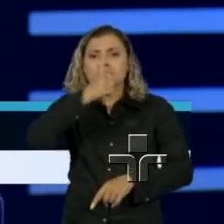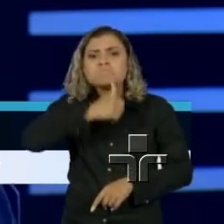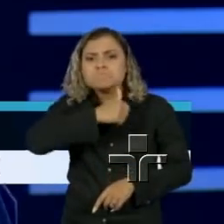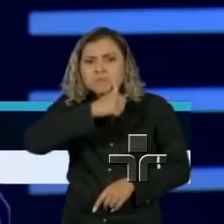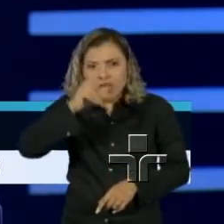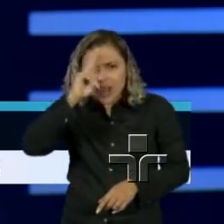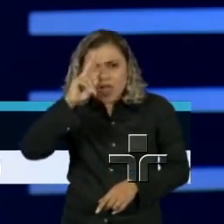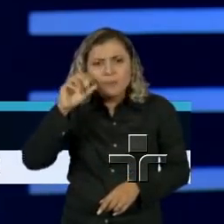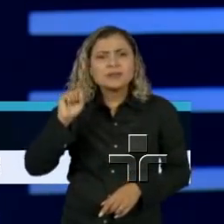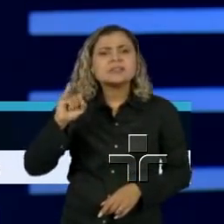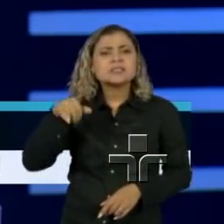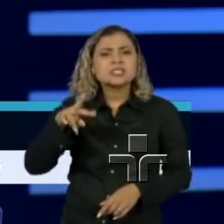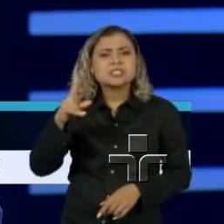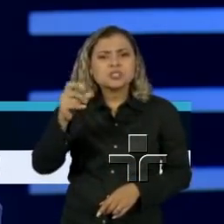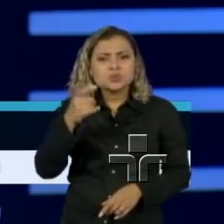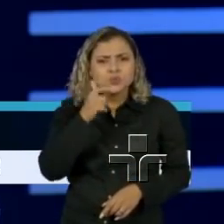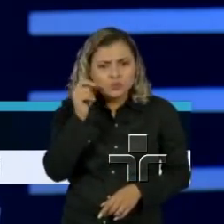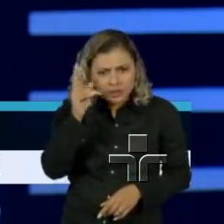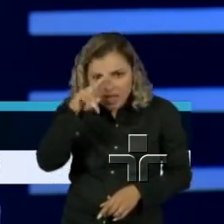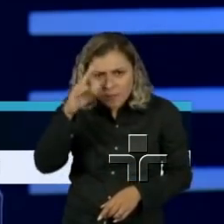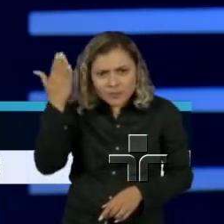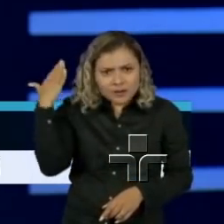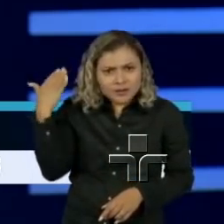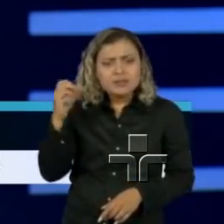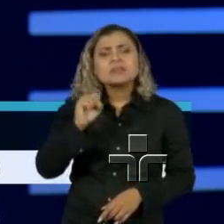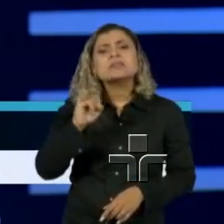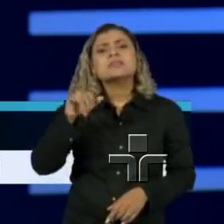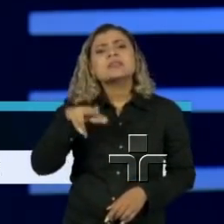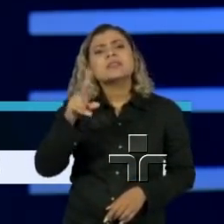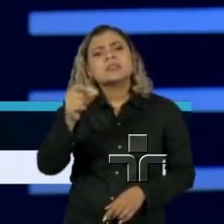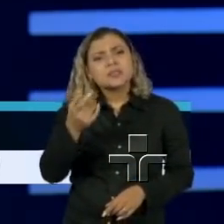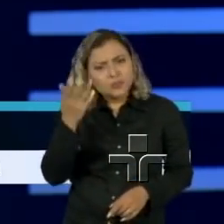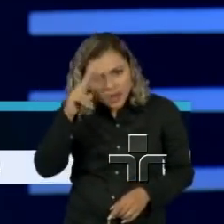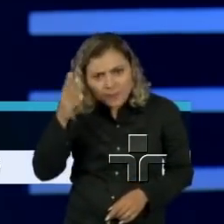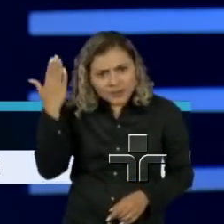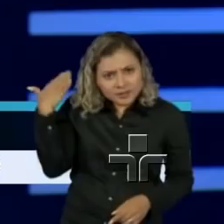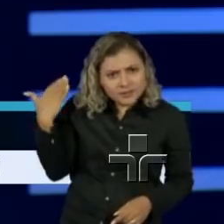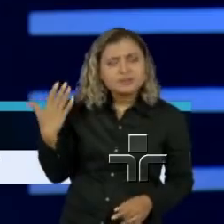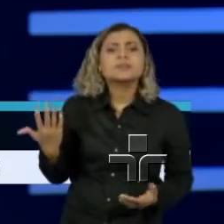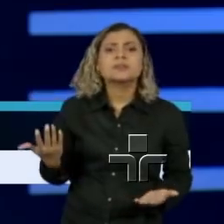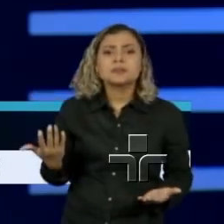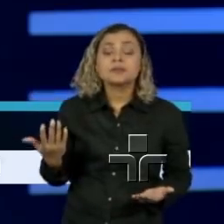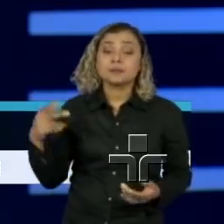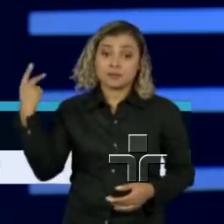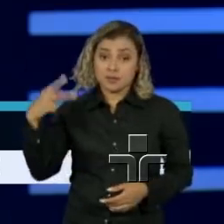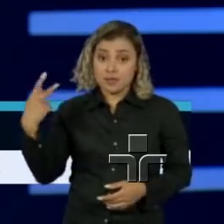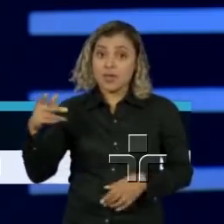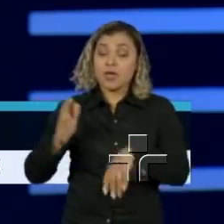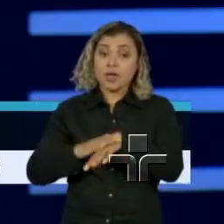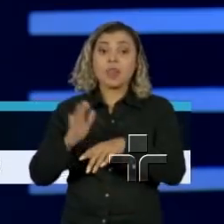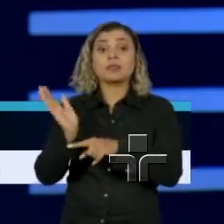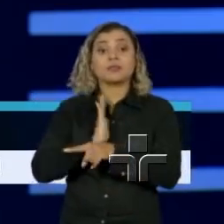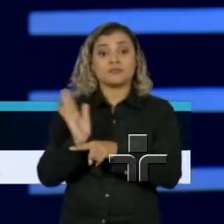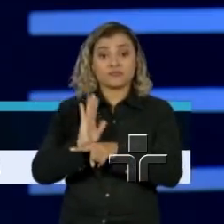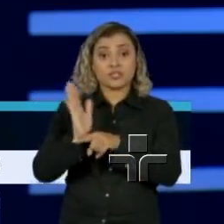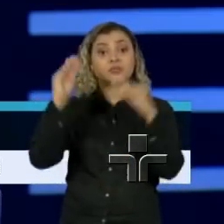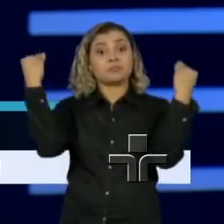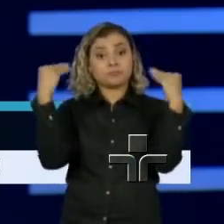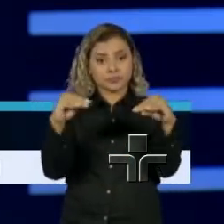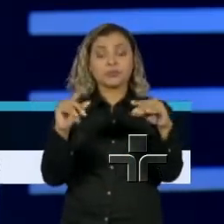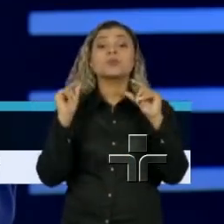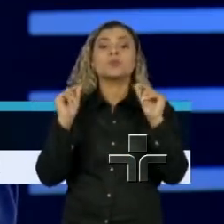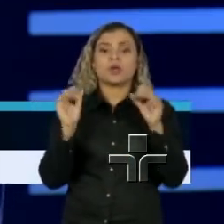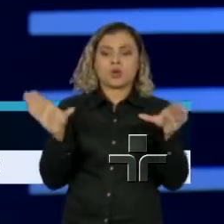Sininho? Ninguém mais fala. Onde está a Sininho? É uma boa pergunta. Ela aparece, tem um vídeo, eu assisti o vídeo,